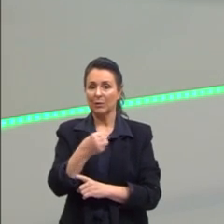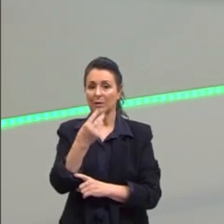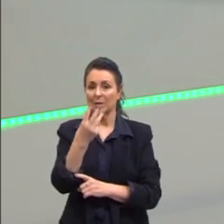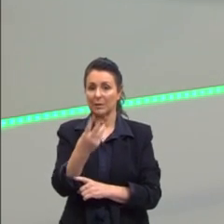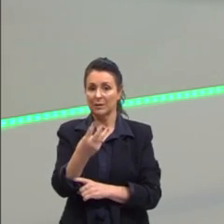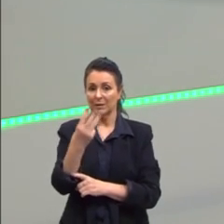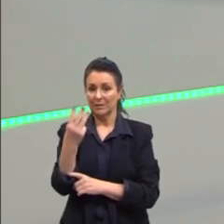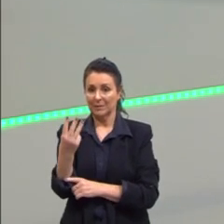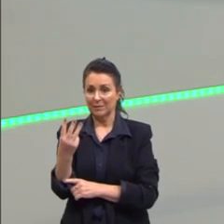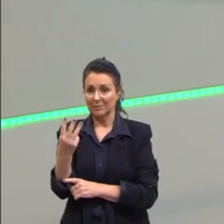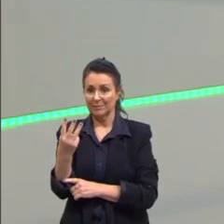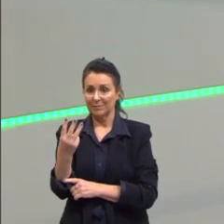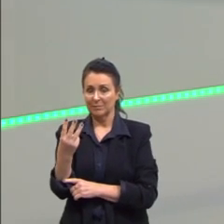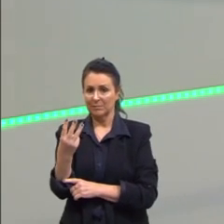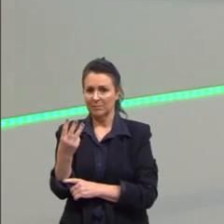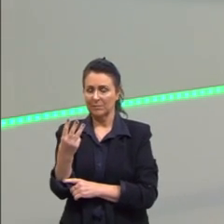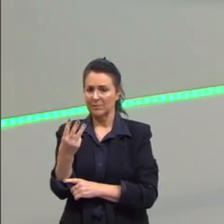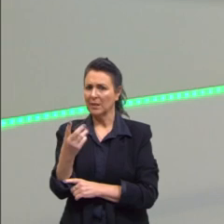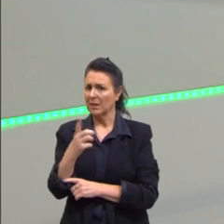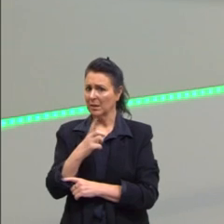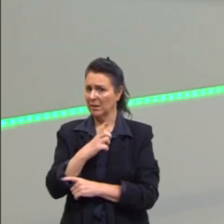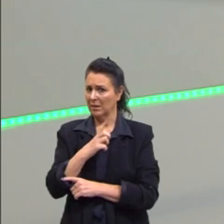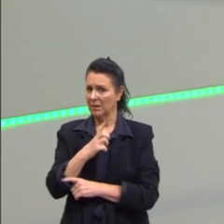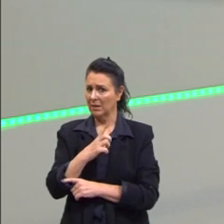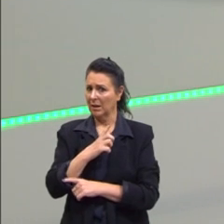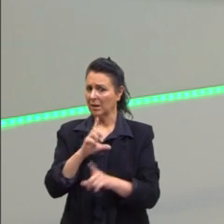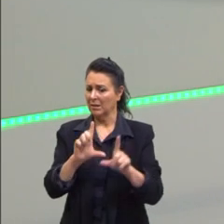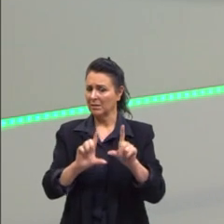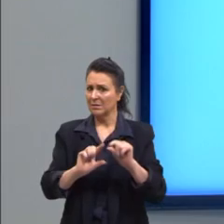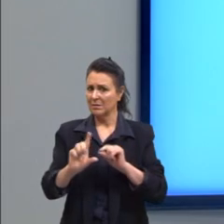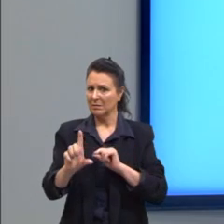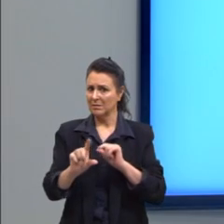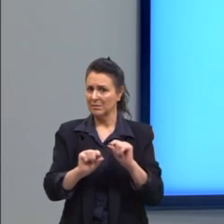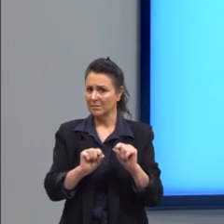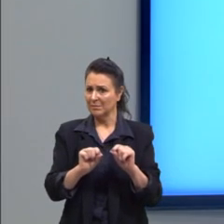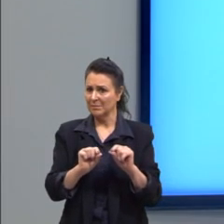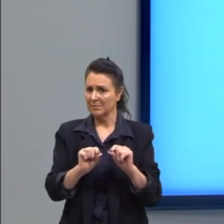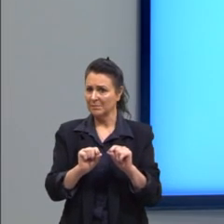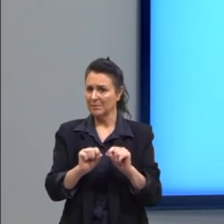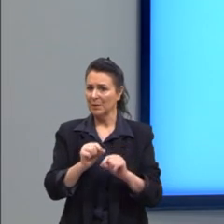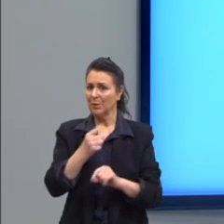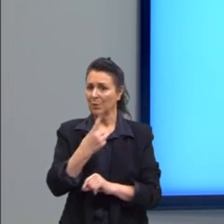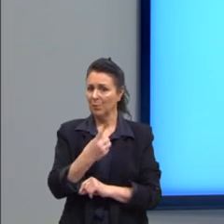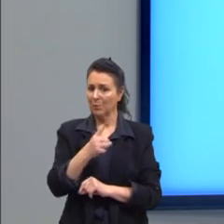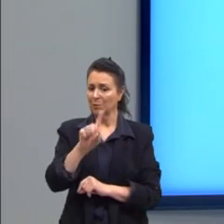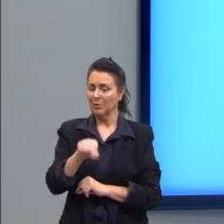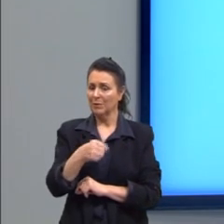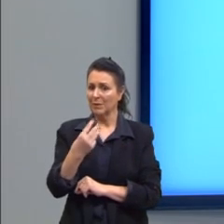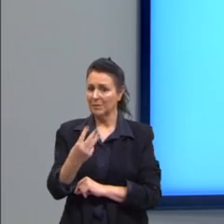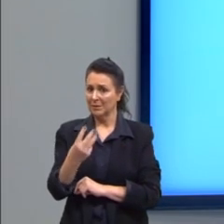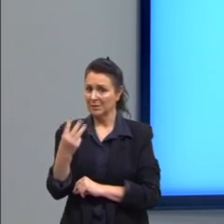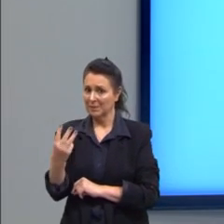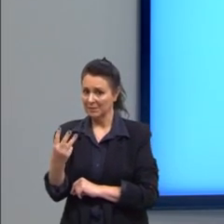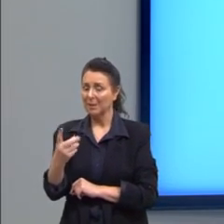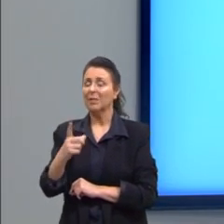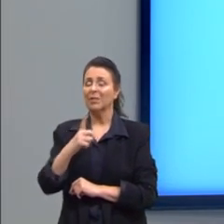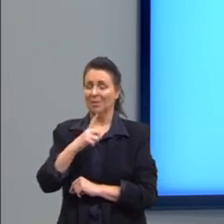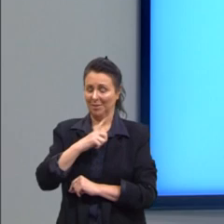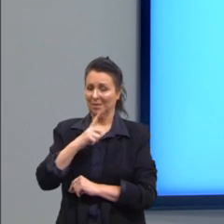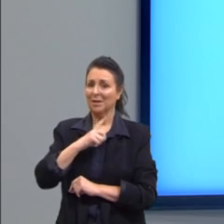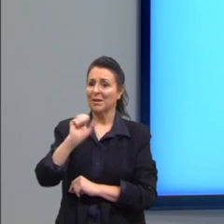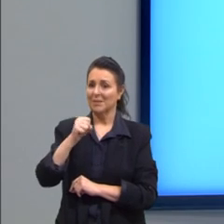1,33 Será que lá na e no meu aniversário eu tinha 1,33 as minhas opções sim eu tinha